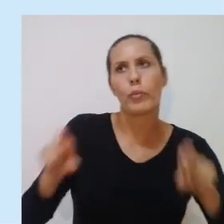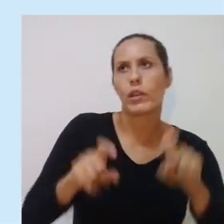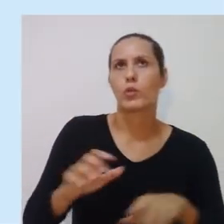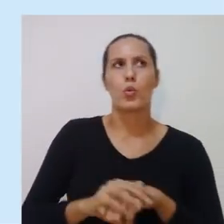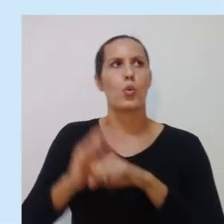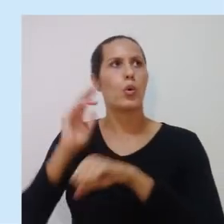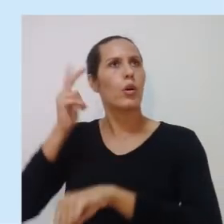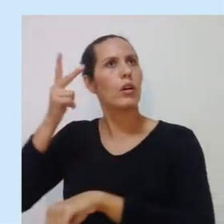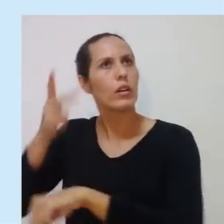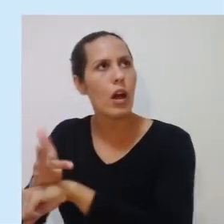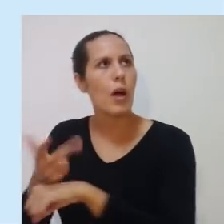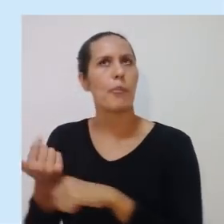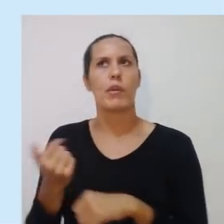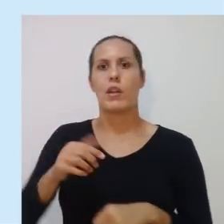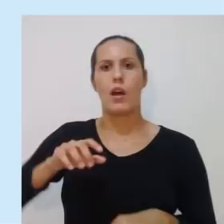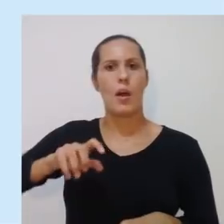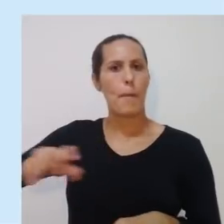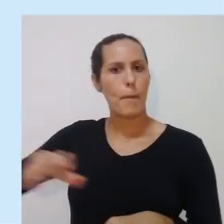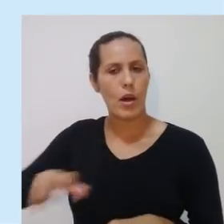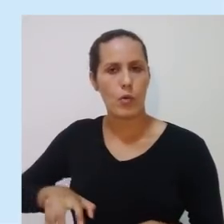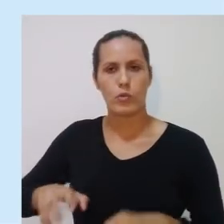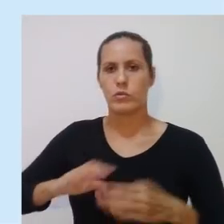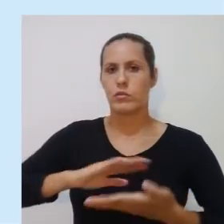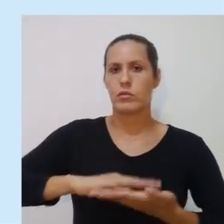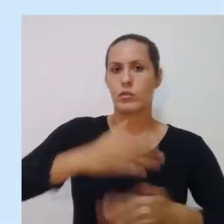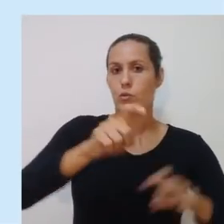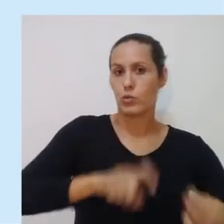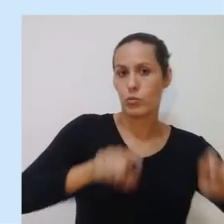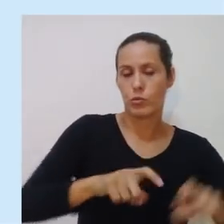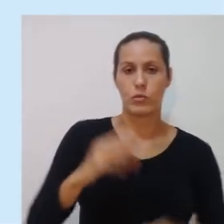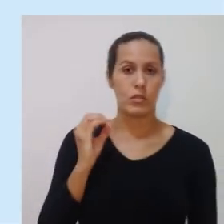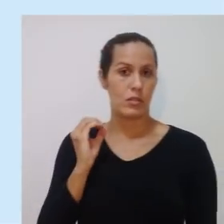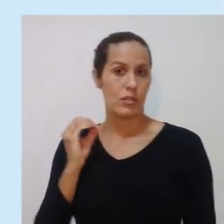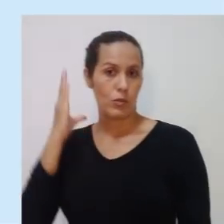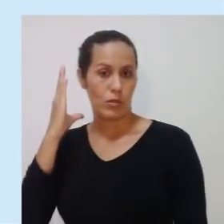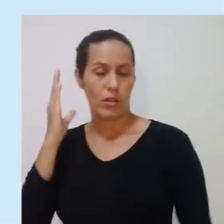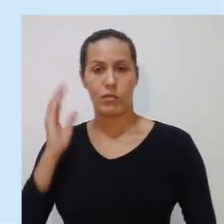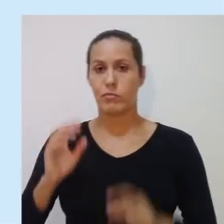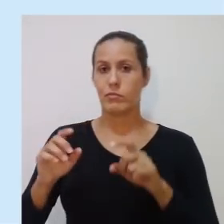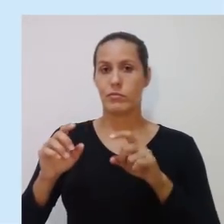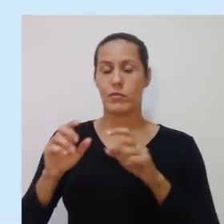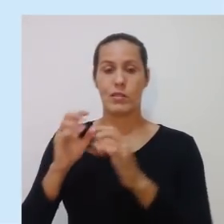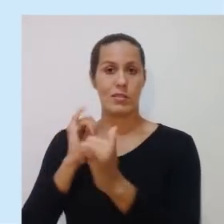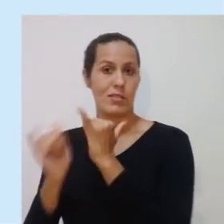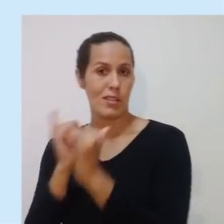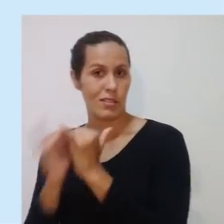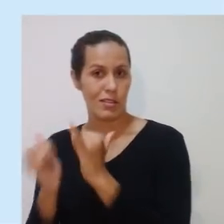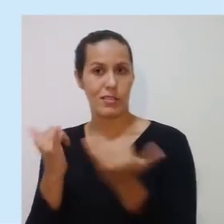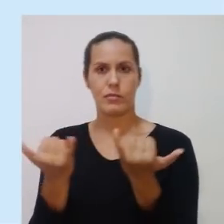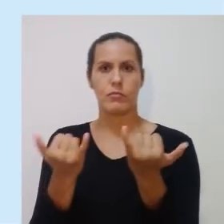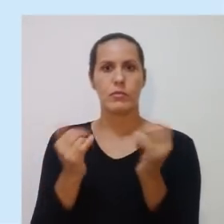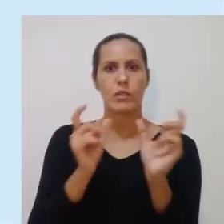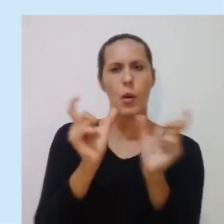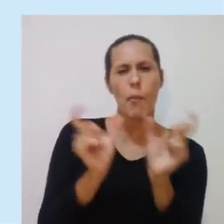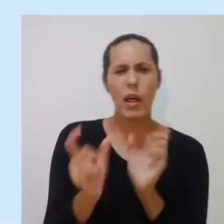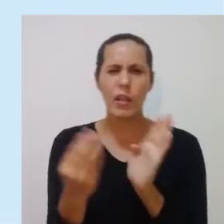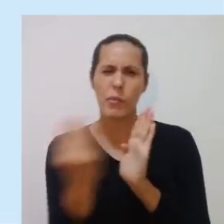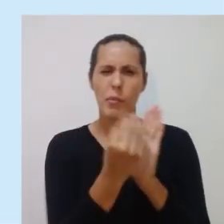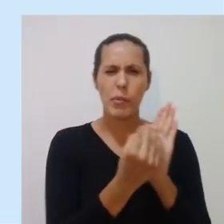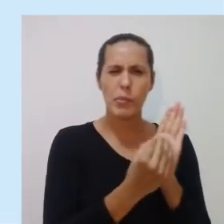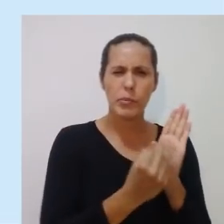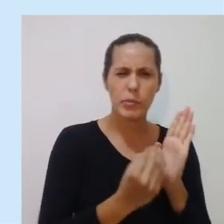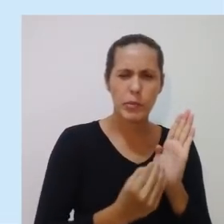computador, câmera, mouse, notebook, celular, internet. Essas palavras